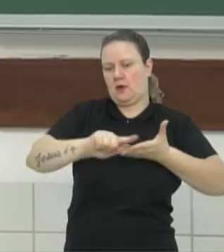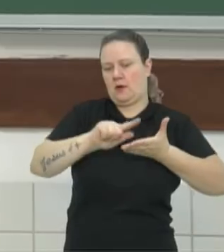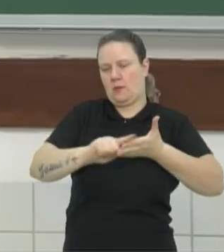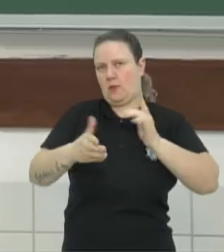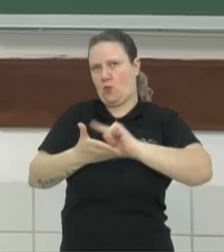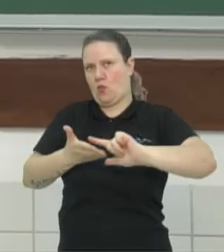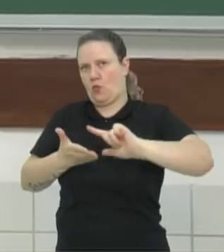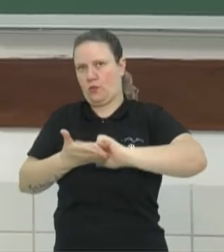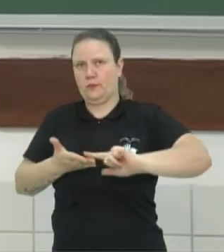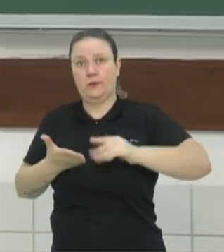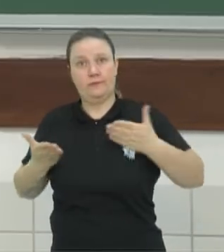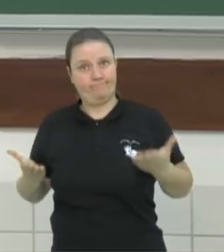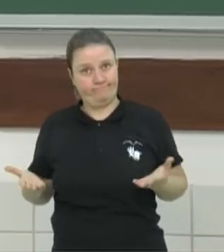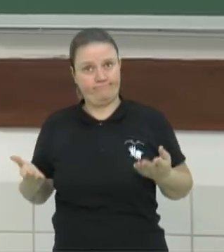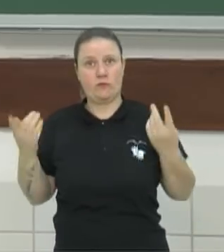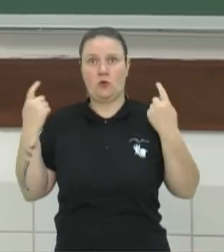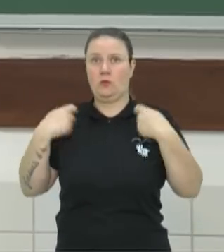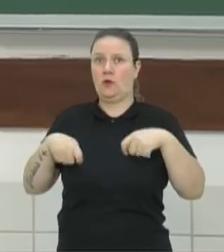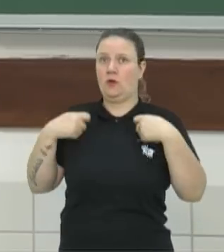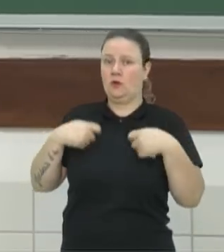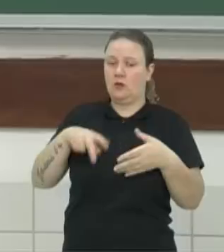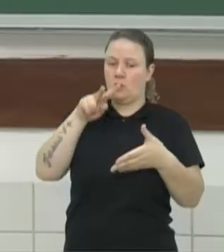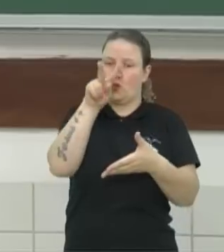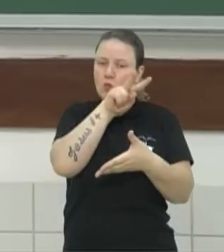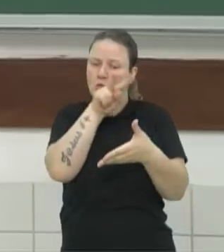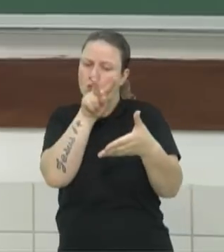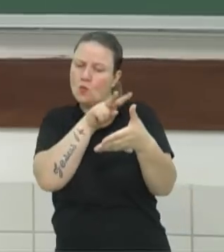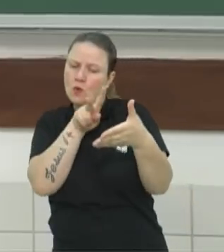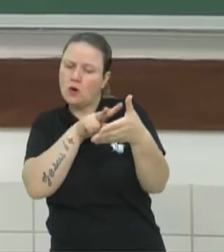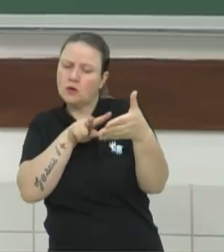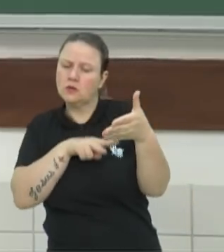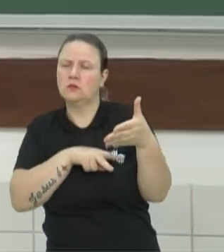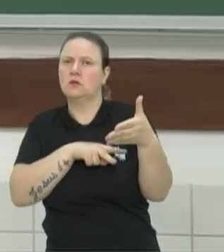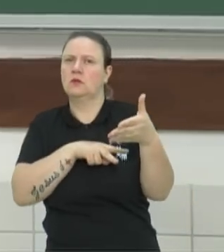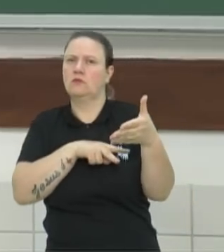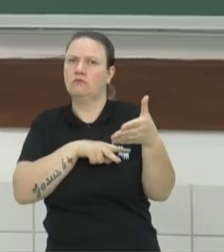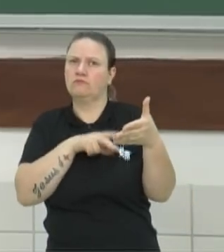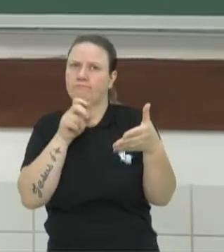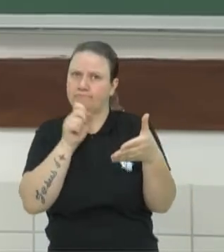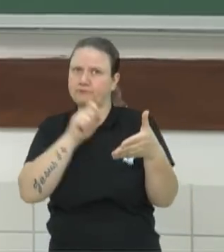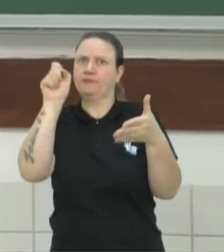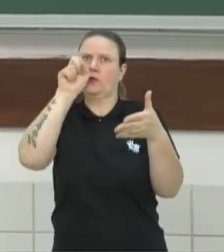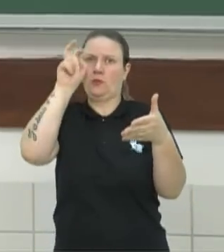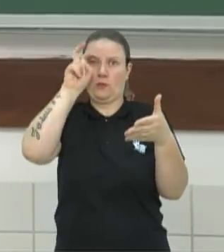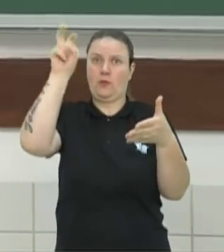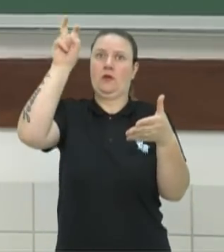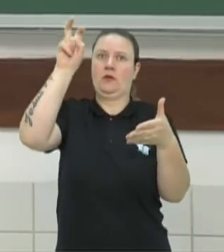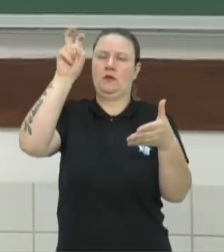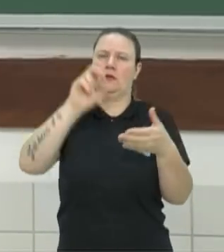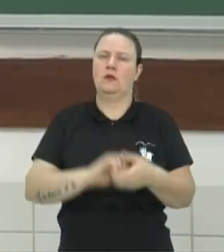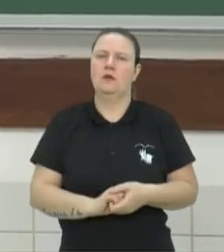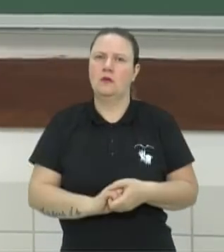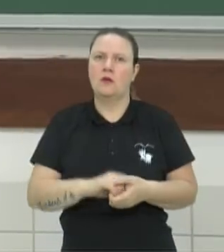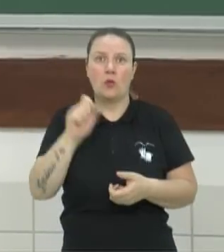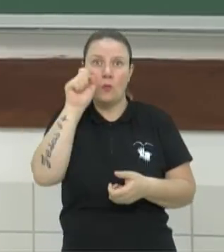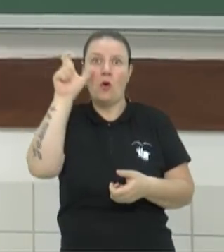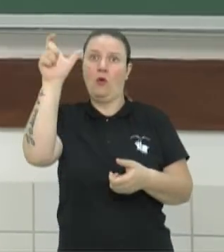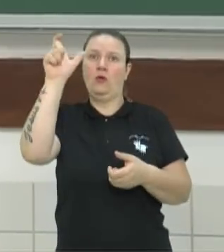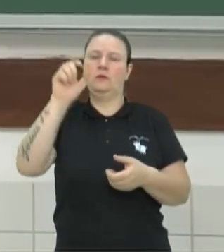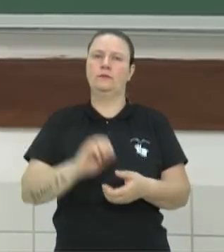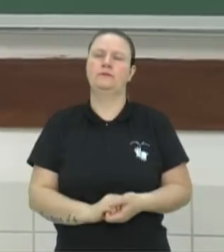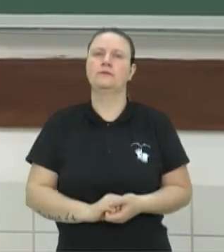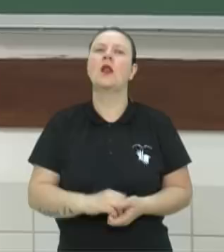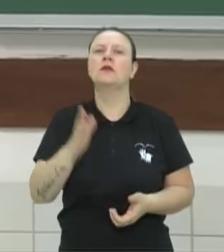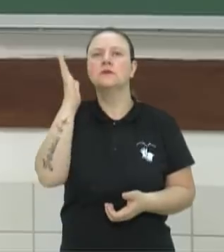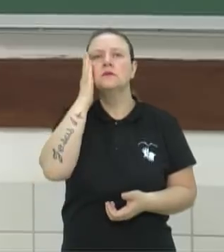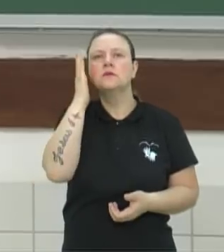nisso, você tem que ser um leitor ávido. Ou seja, o que é ser ávido? É ser esperto. Você sabe que tudo que está